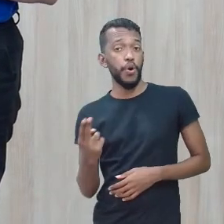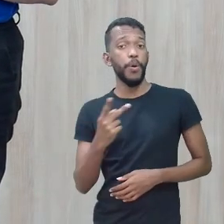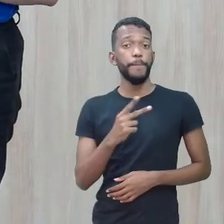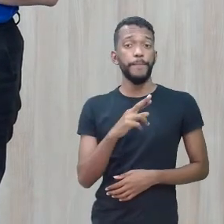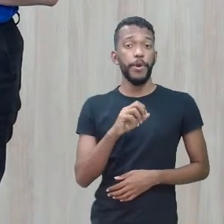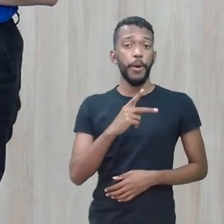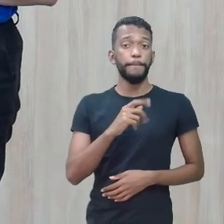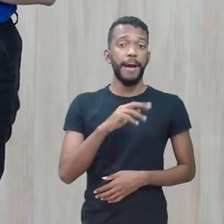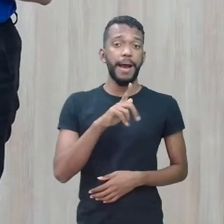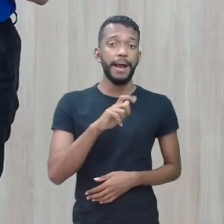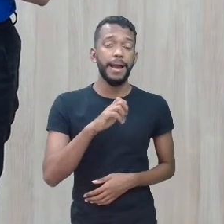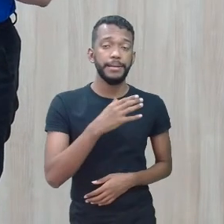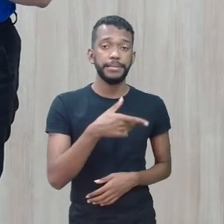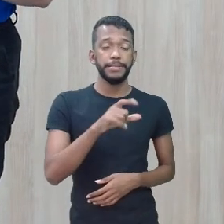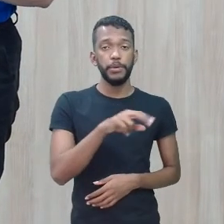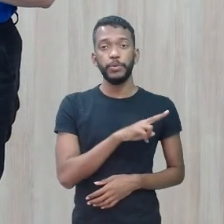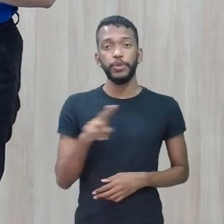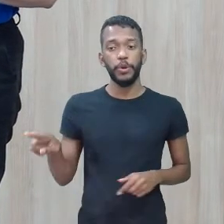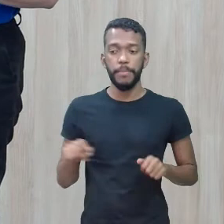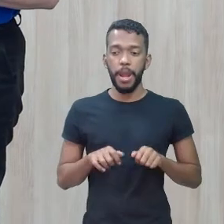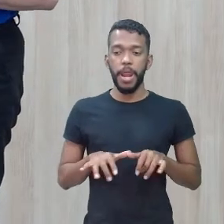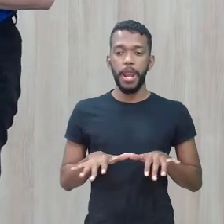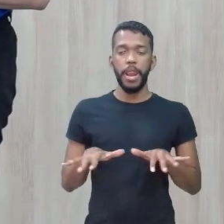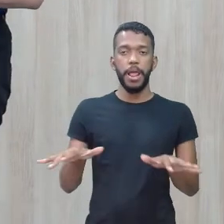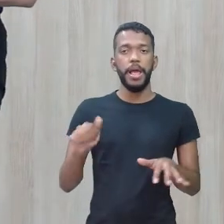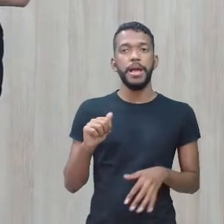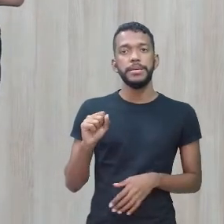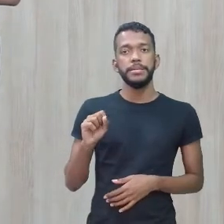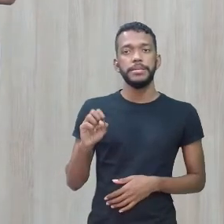uma reprodução assexuada.